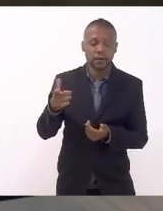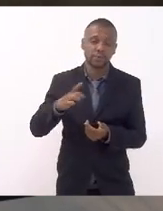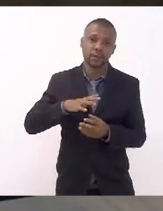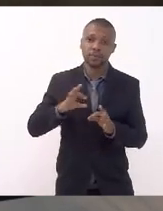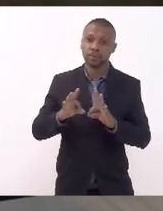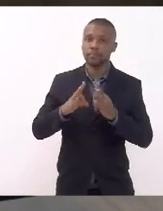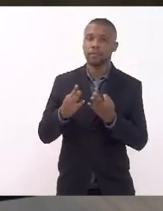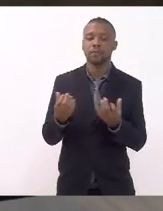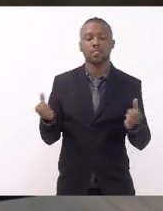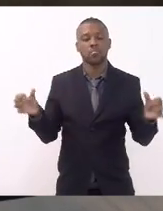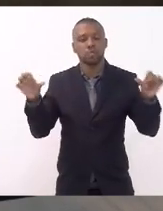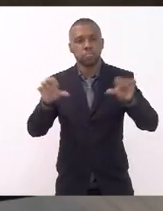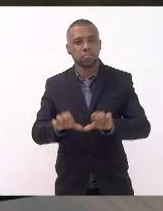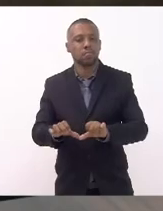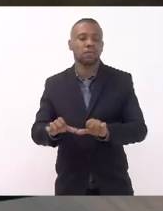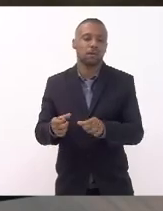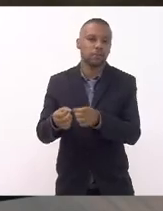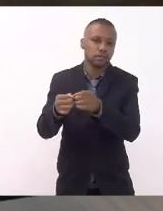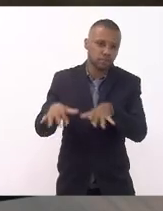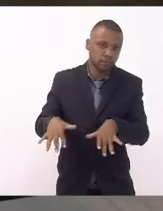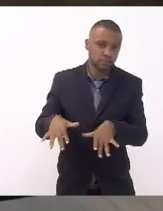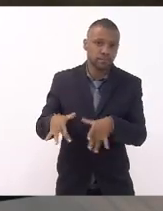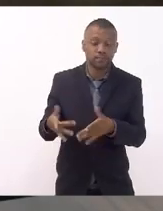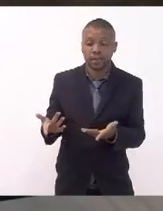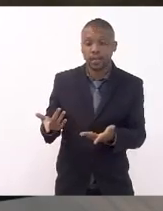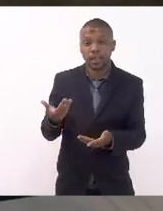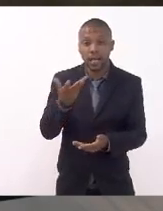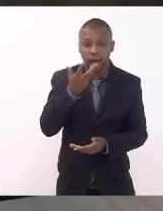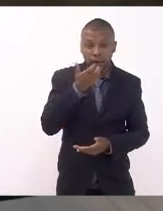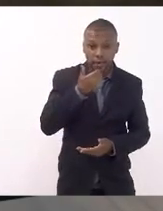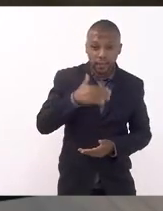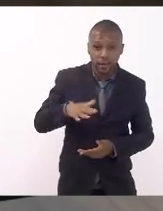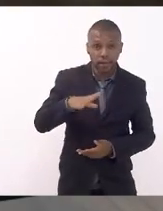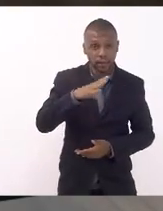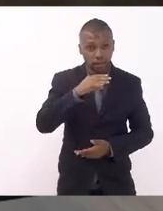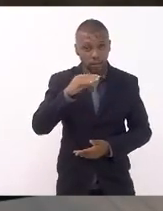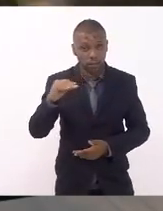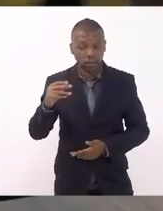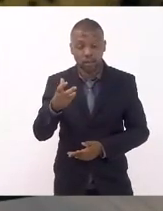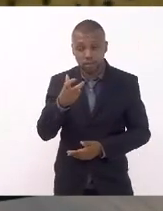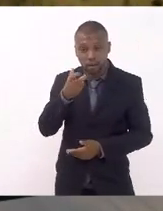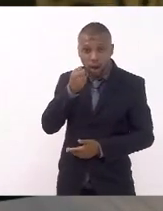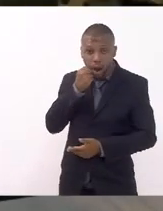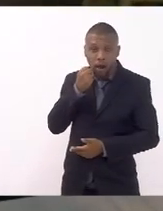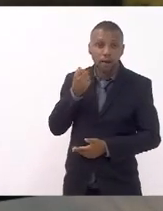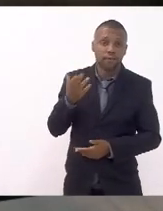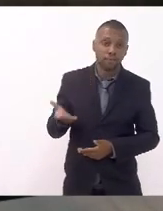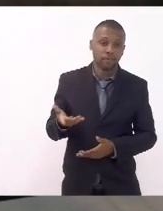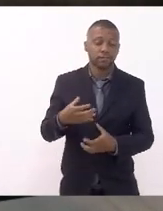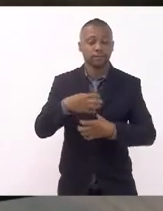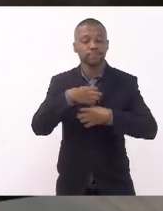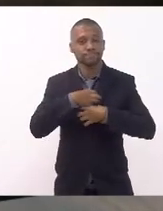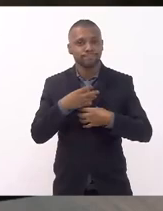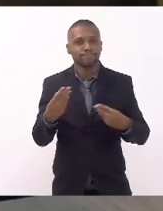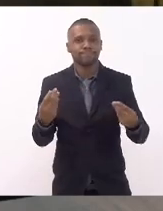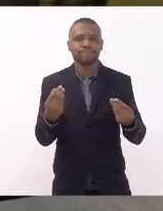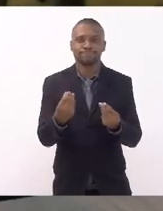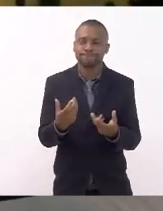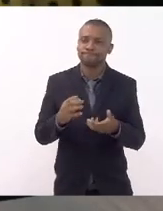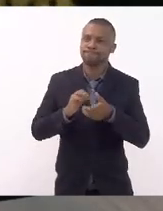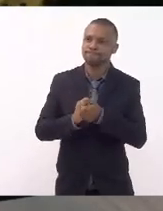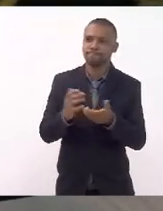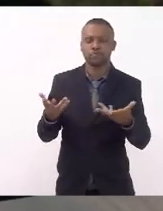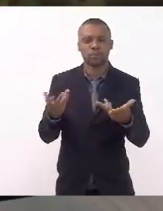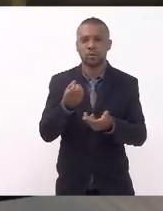famílias destruídas, deixando órfãos, crianças e adolescentes. Então, essa é uma sensibilidade louvável com